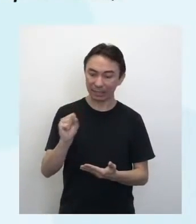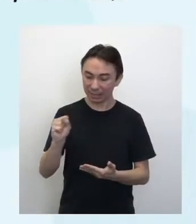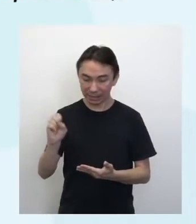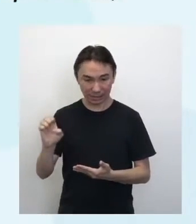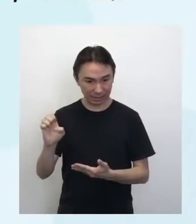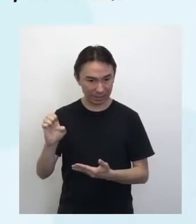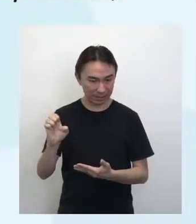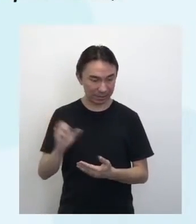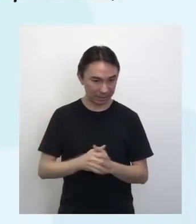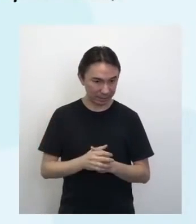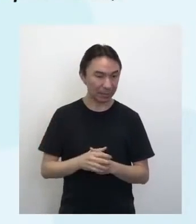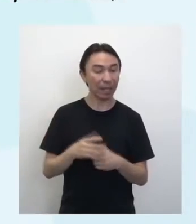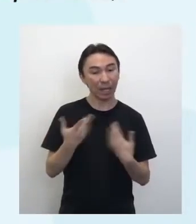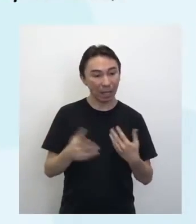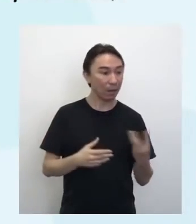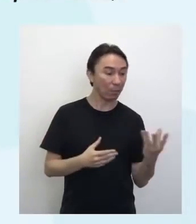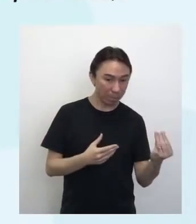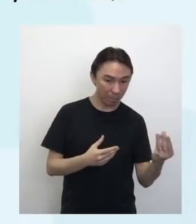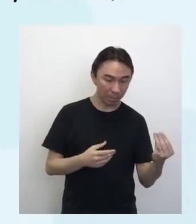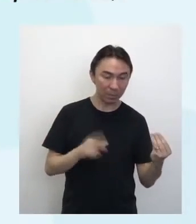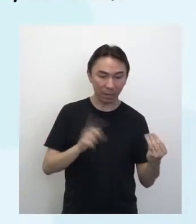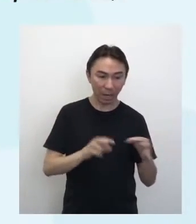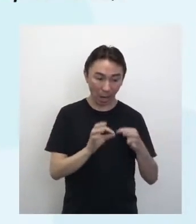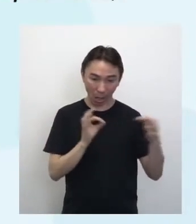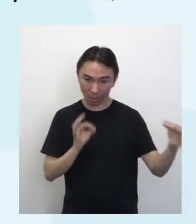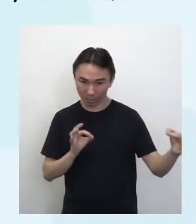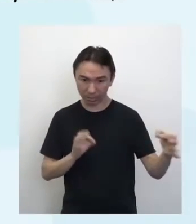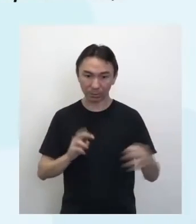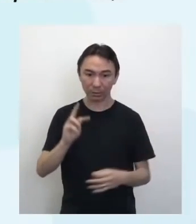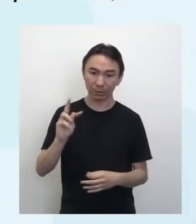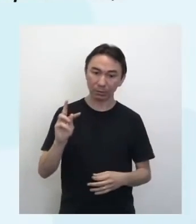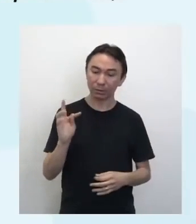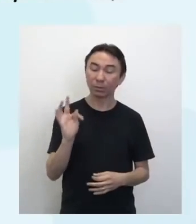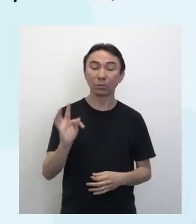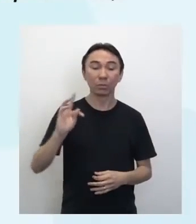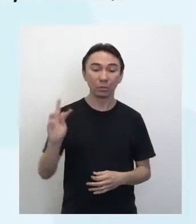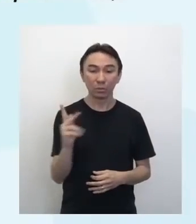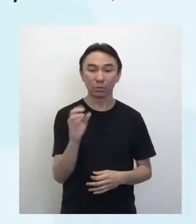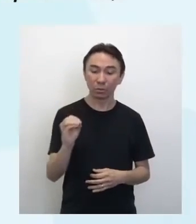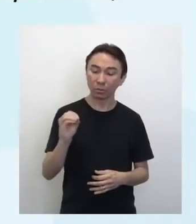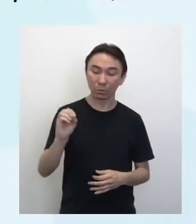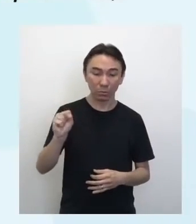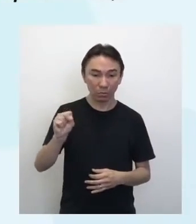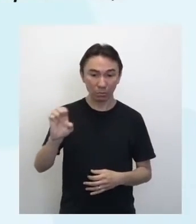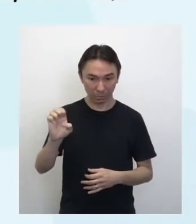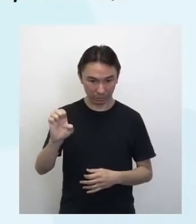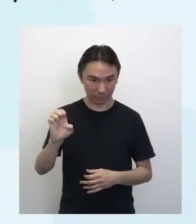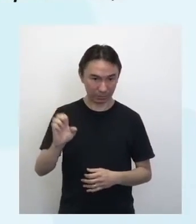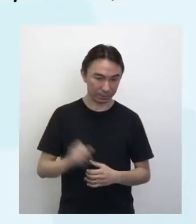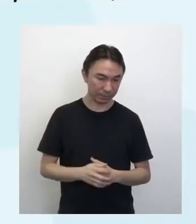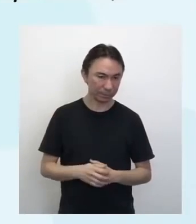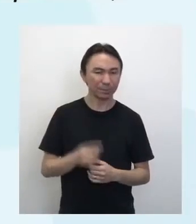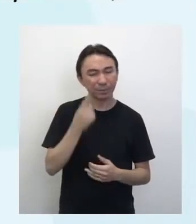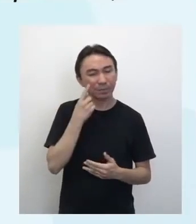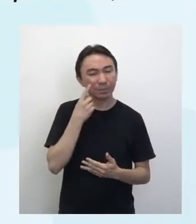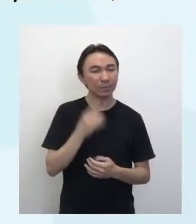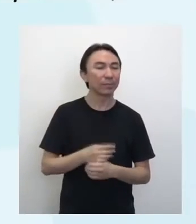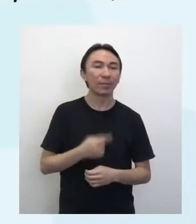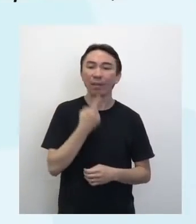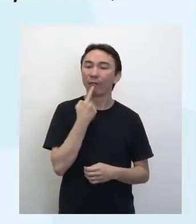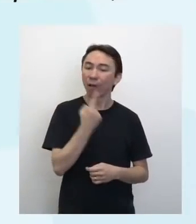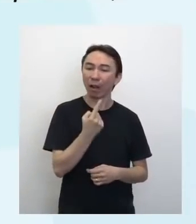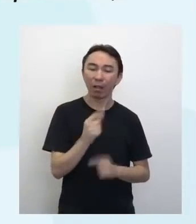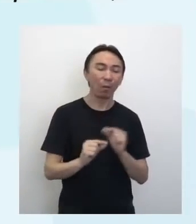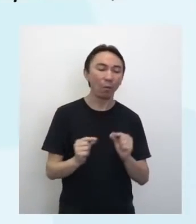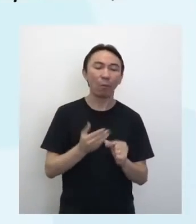no plural se estiver longe a gente vai usar até o dorso controlar um pouquinho pouquinho de novo pro números Então como é que eu vou falar